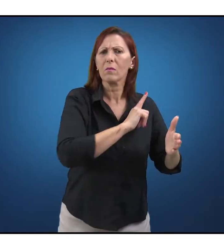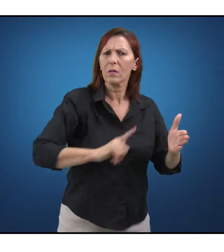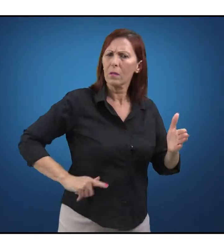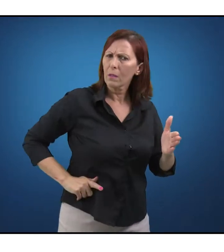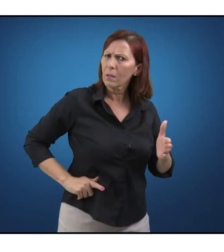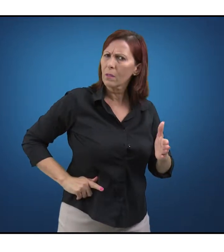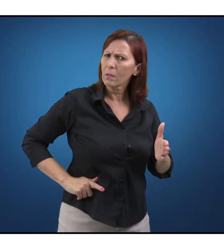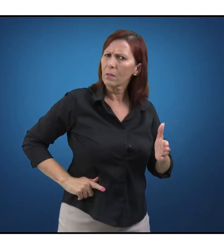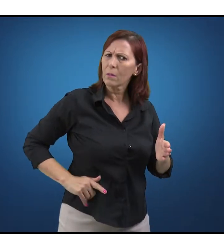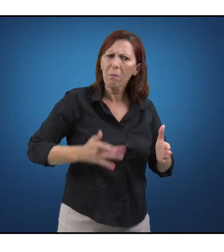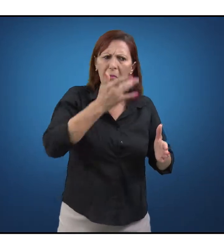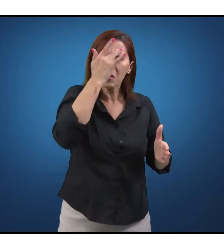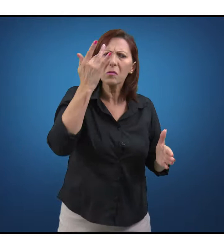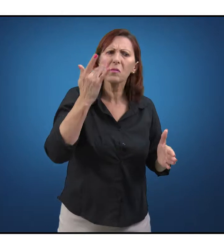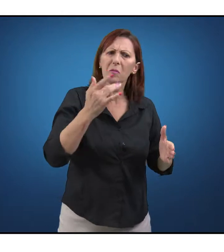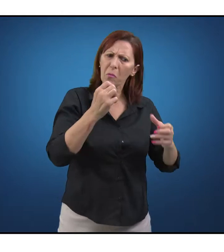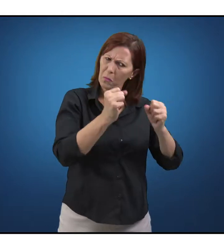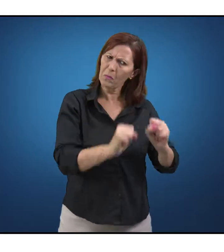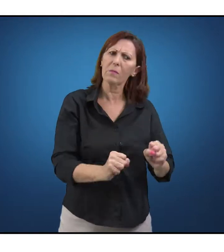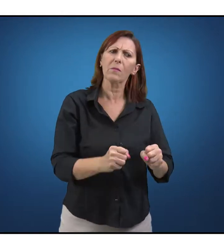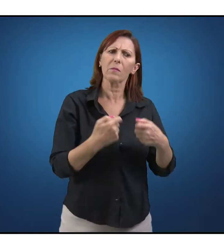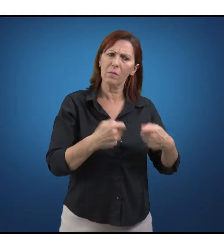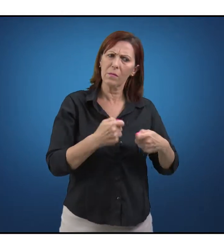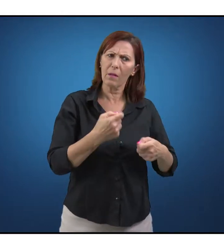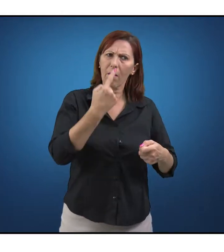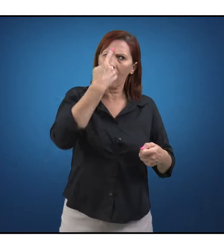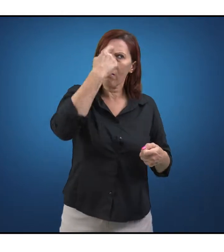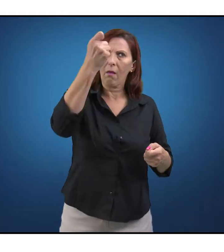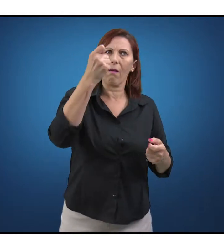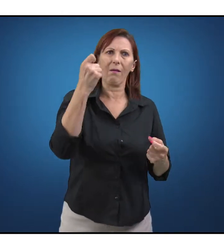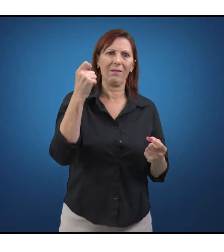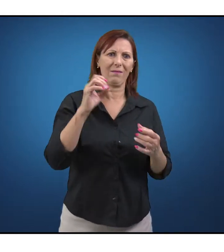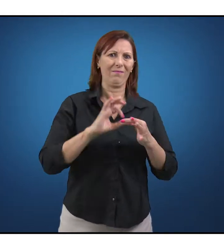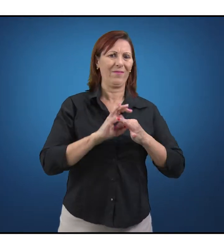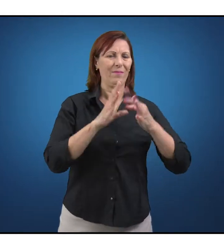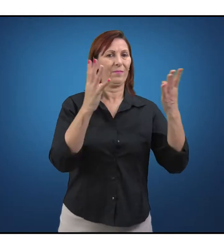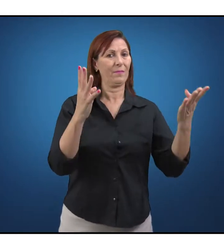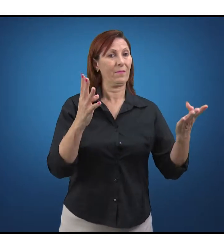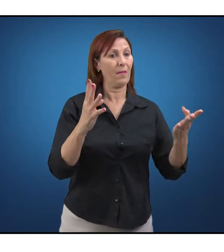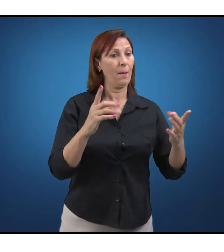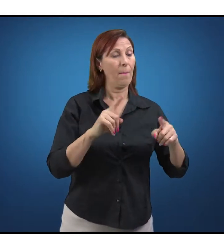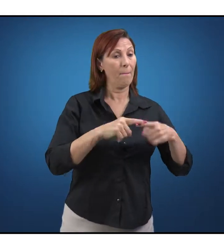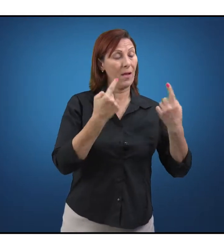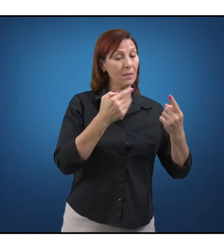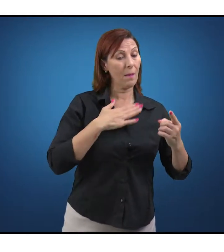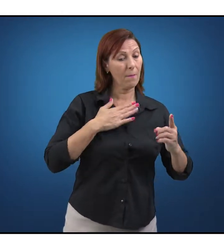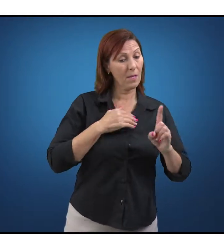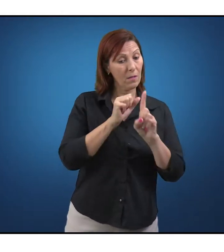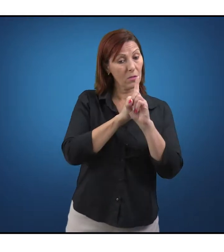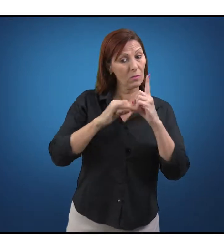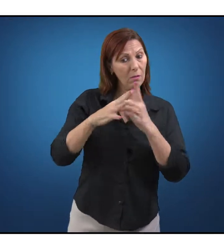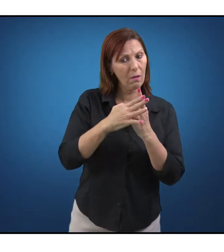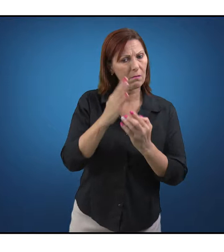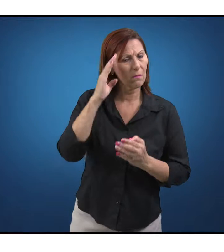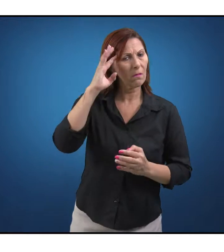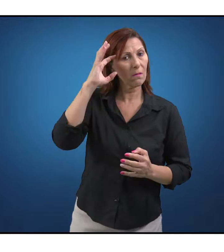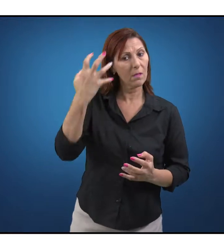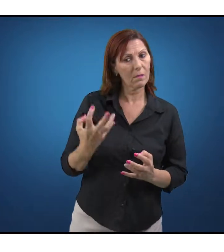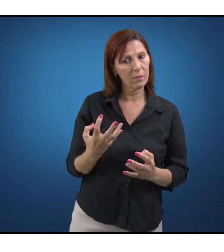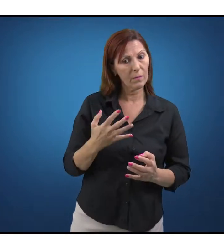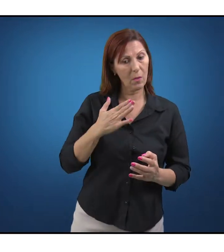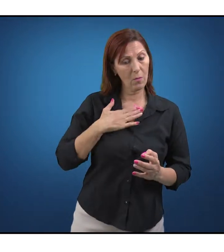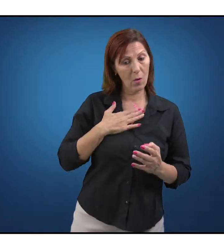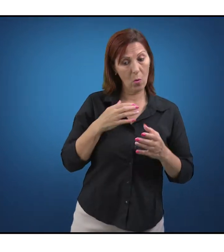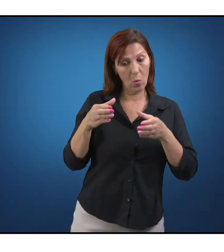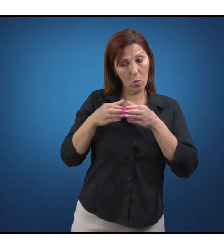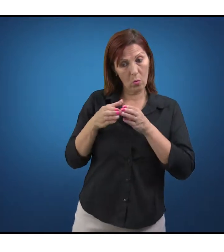no poder necessariamente tem que ser pelos ideais democráticos. Se a minha sociedade definiu que o